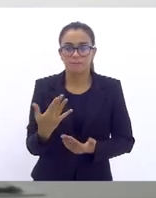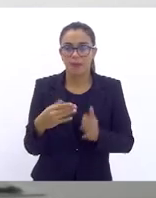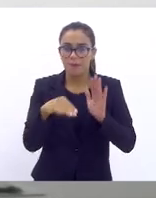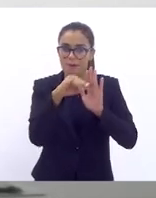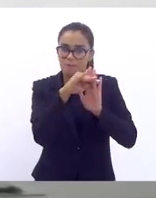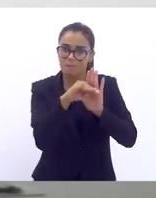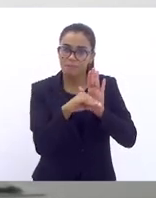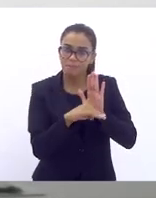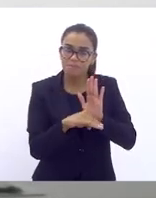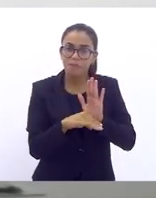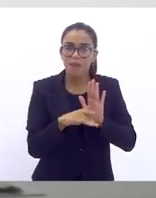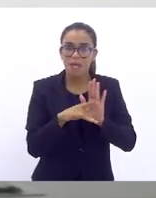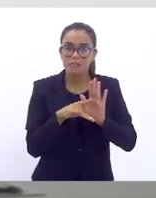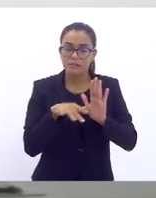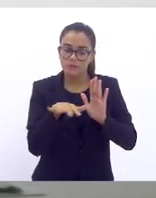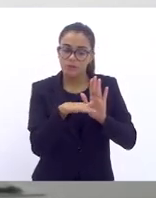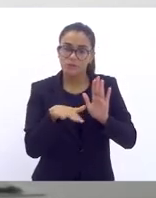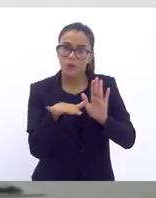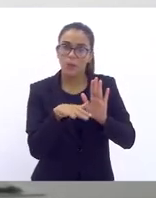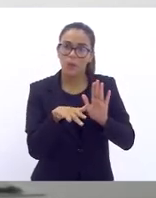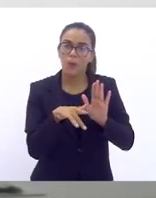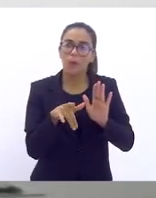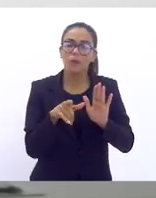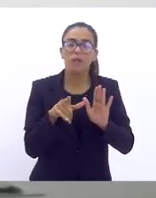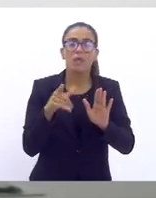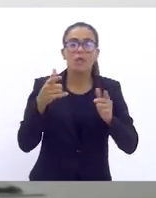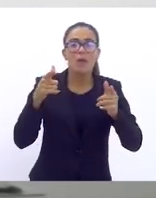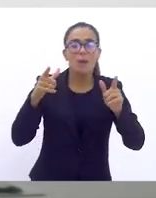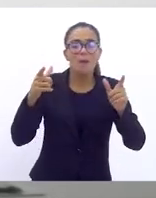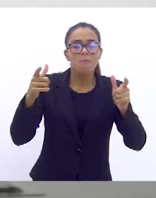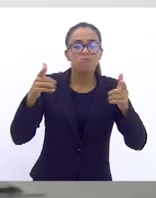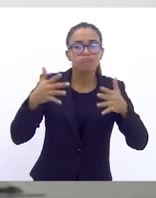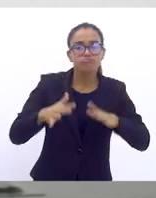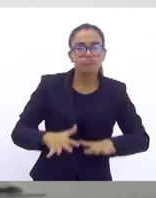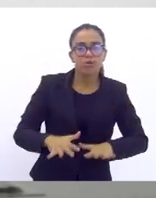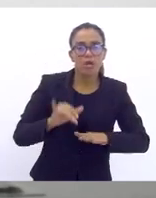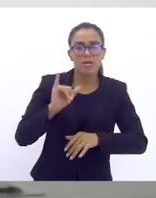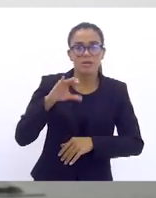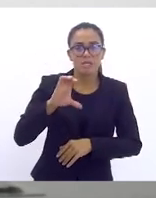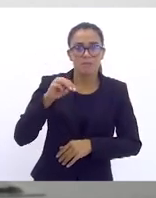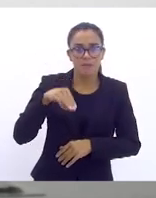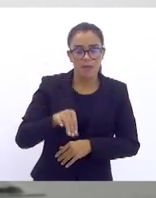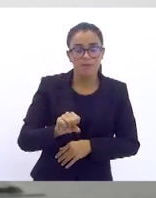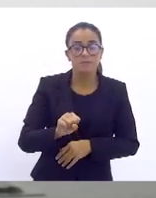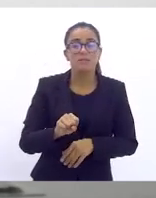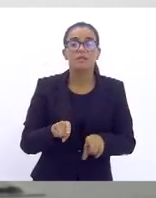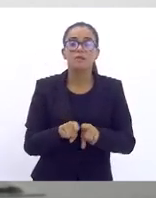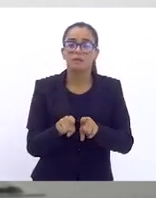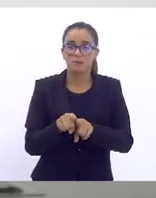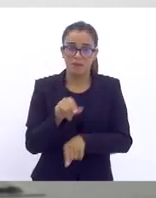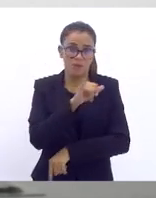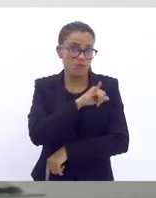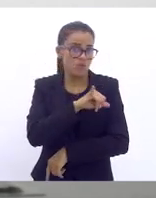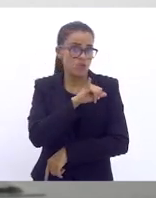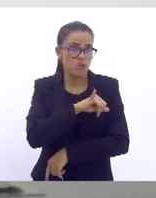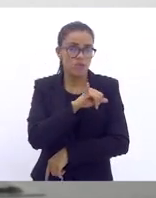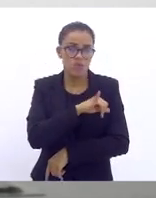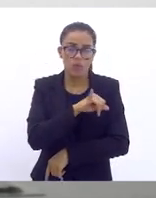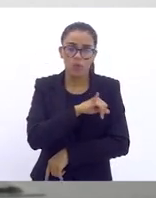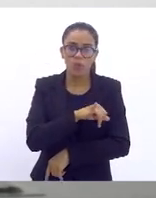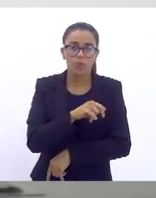pauta as questões que envolvem a redução de SMS para os automóveis 0 km e que o Rio de Janeiro ainda não está de